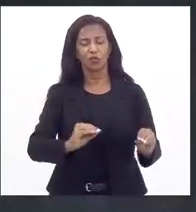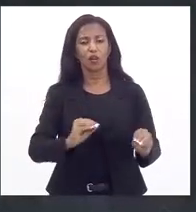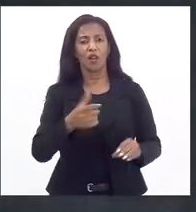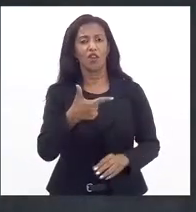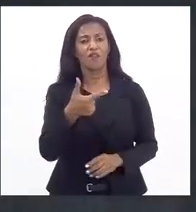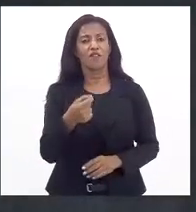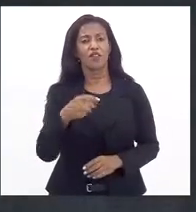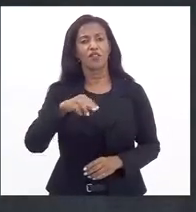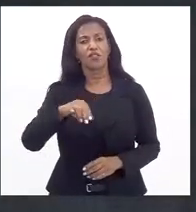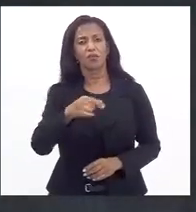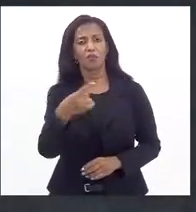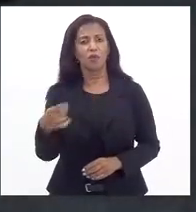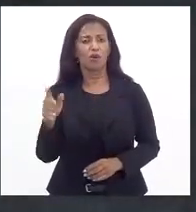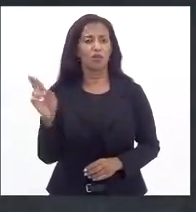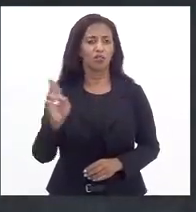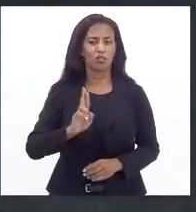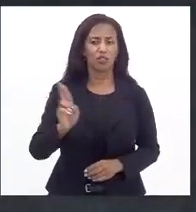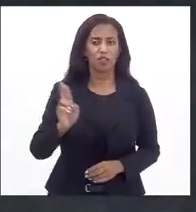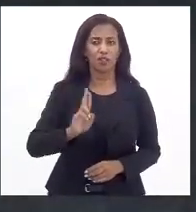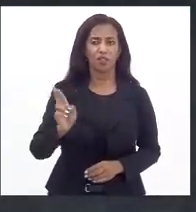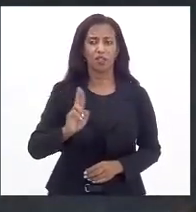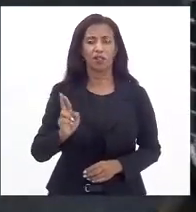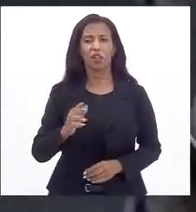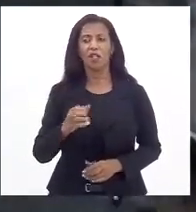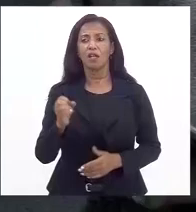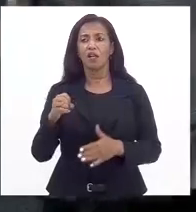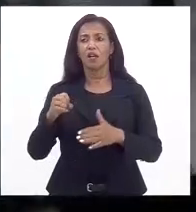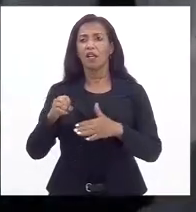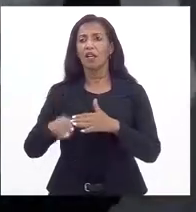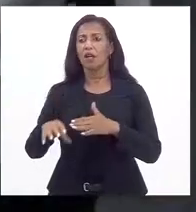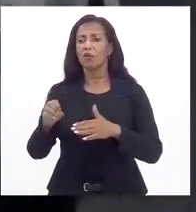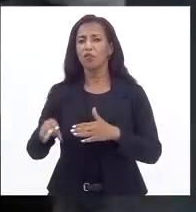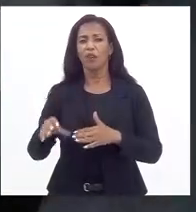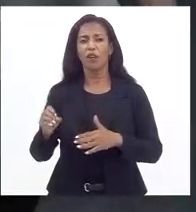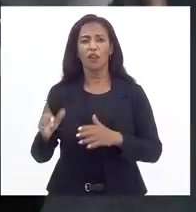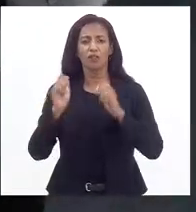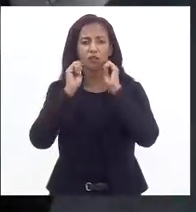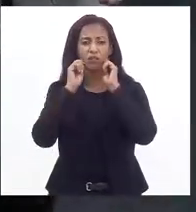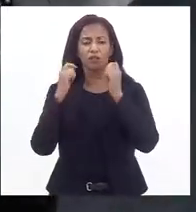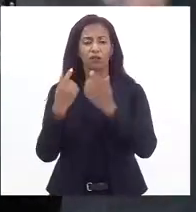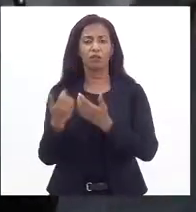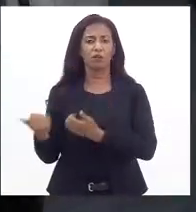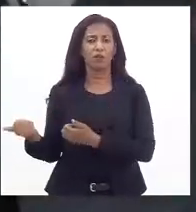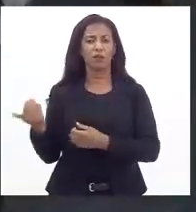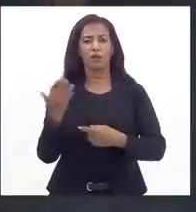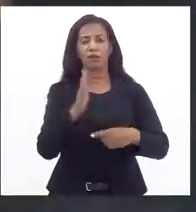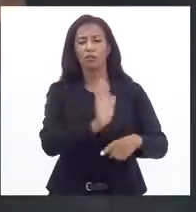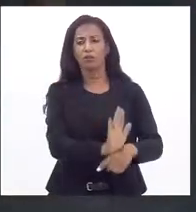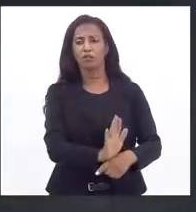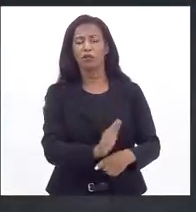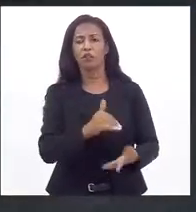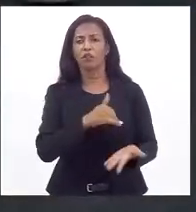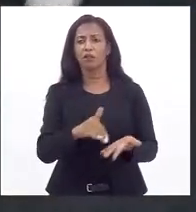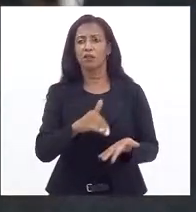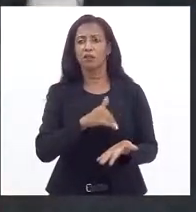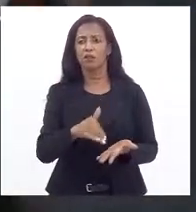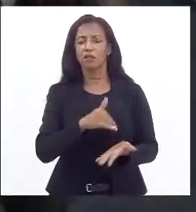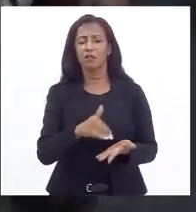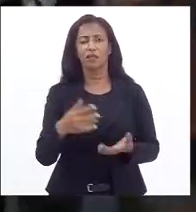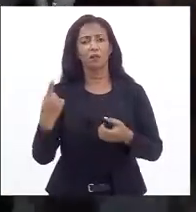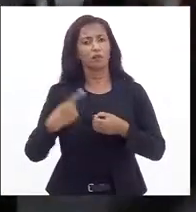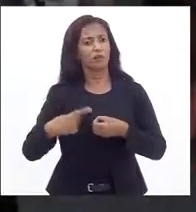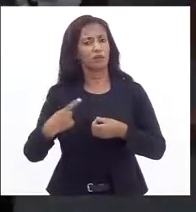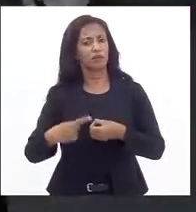20 milhões de reais do fundo da alerj para a secretaria